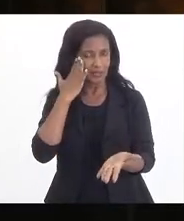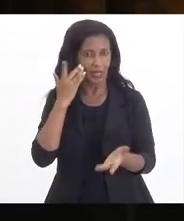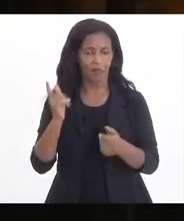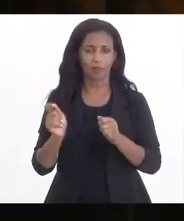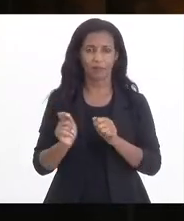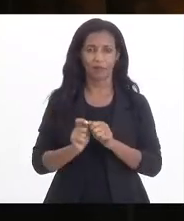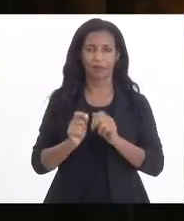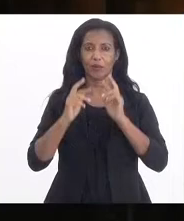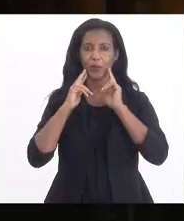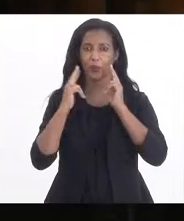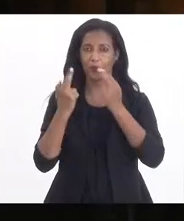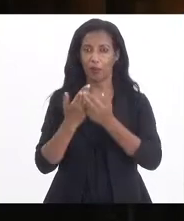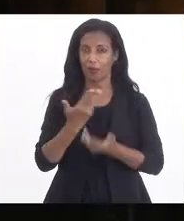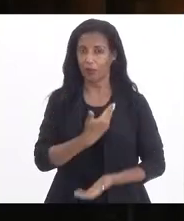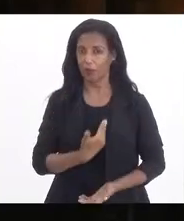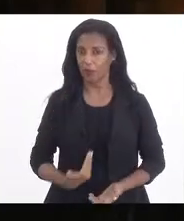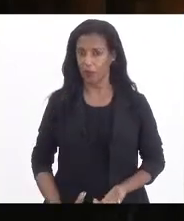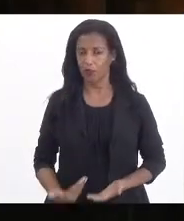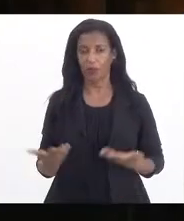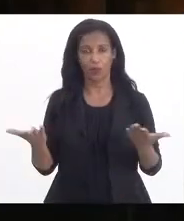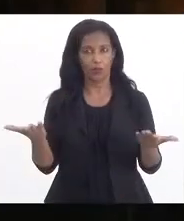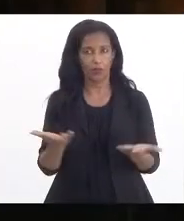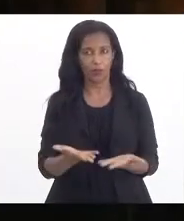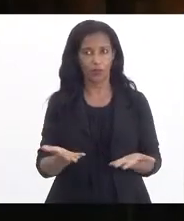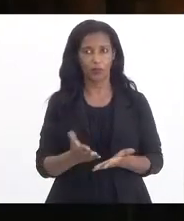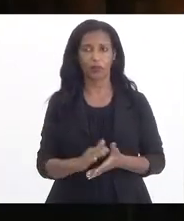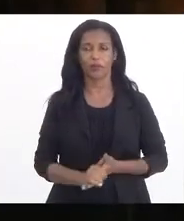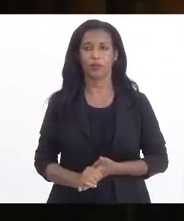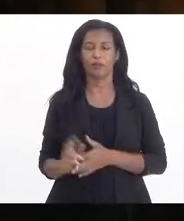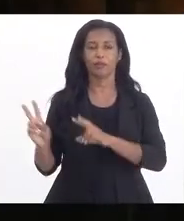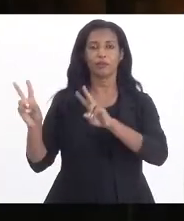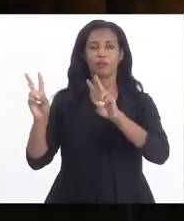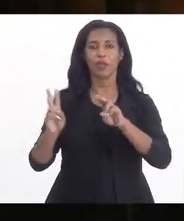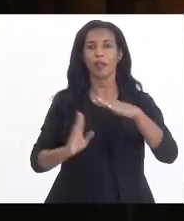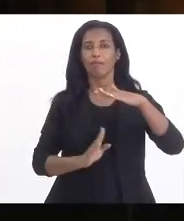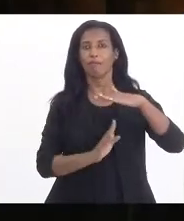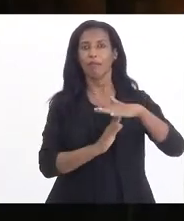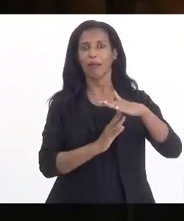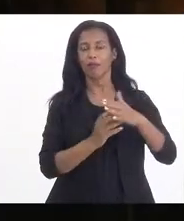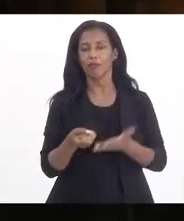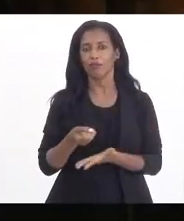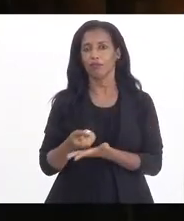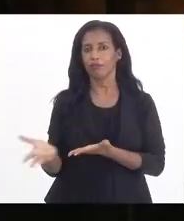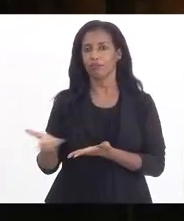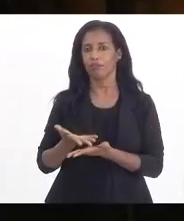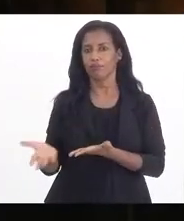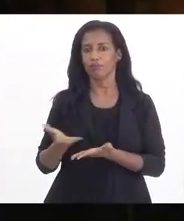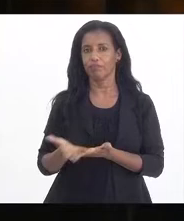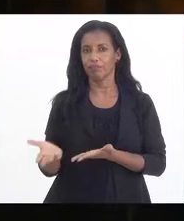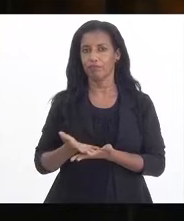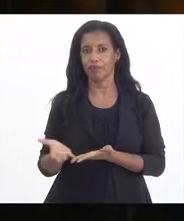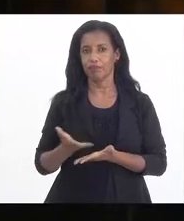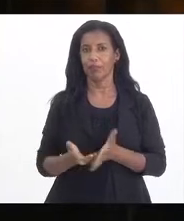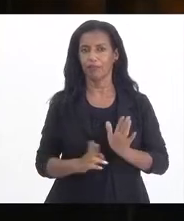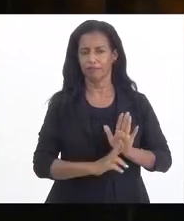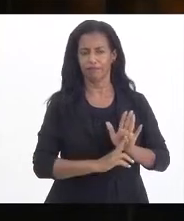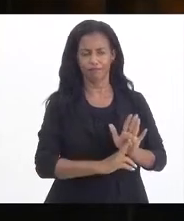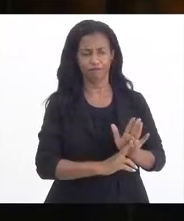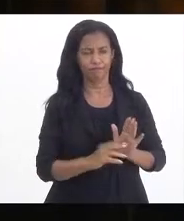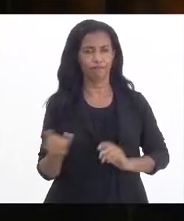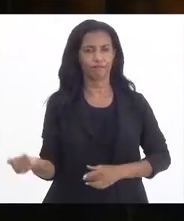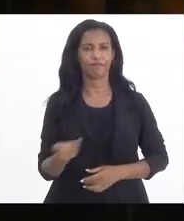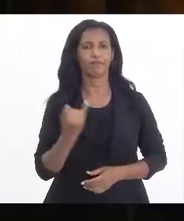uma audiência pública hoje sobre teto de gastos, bastante